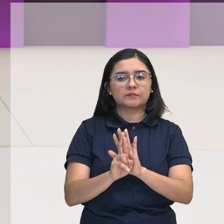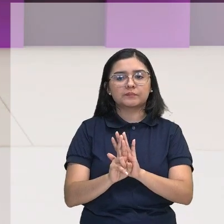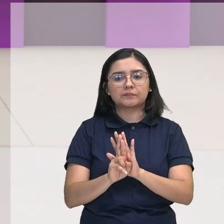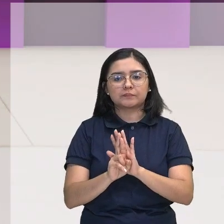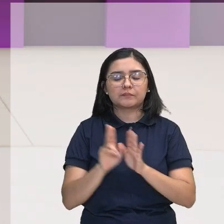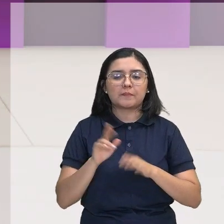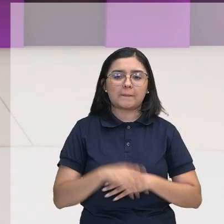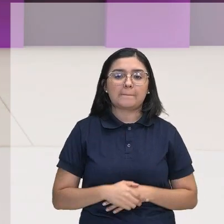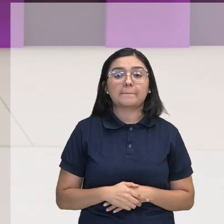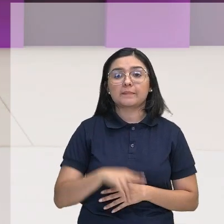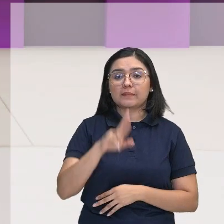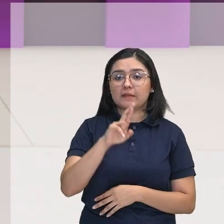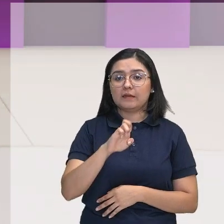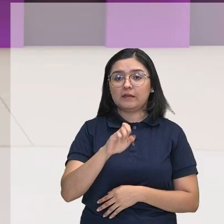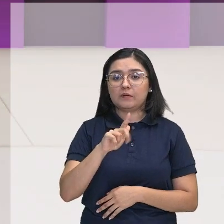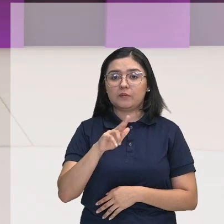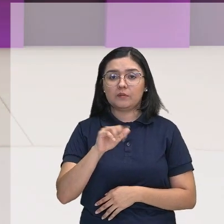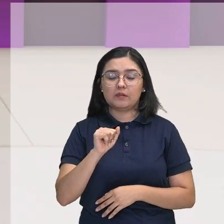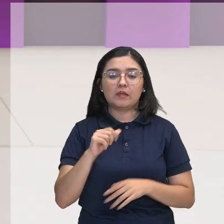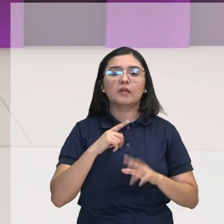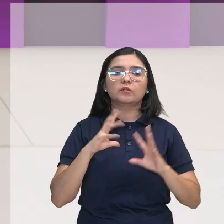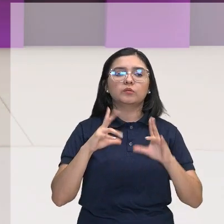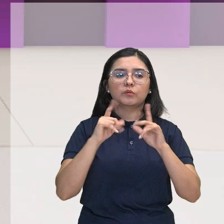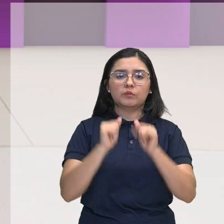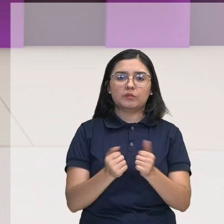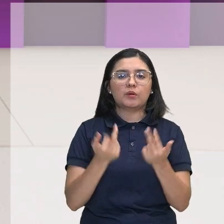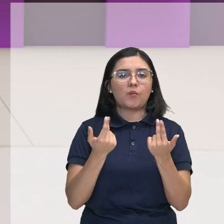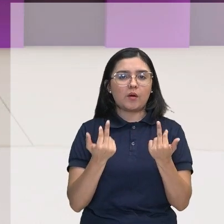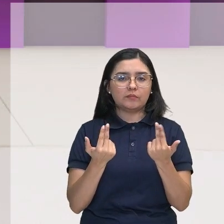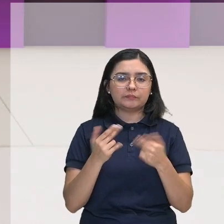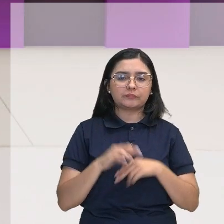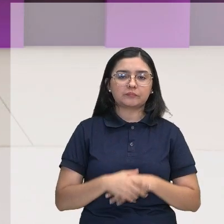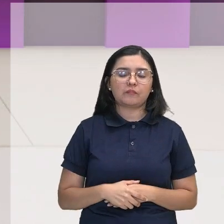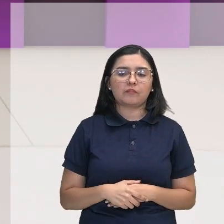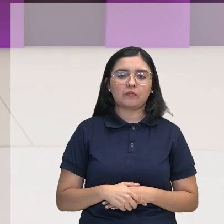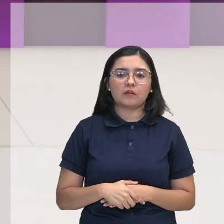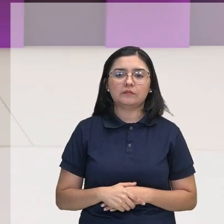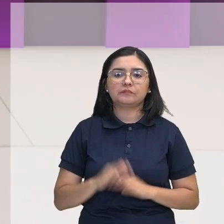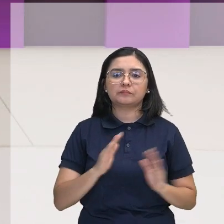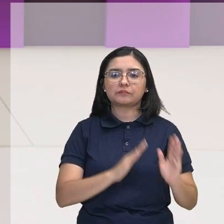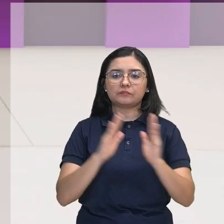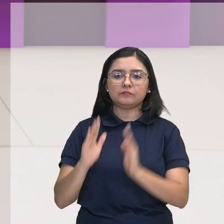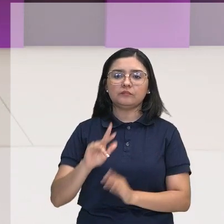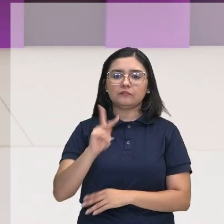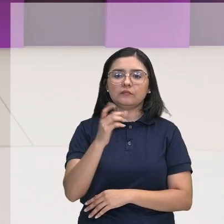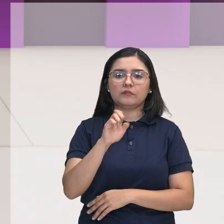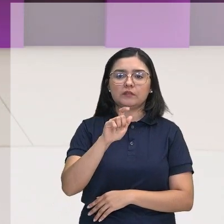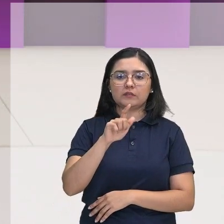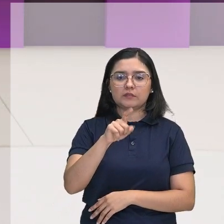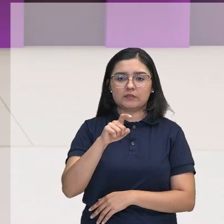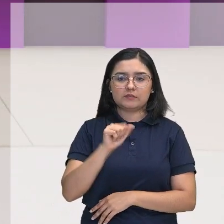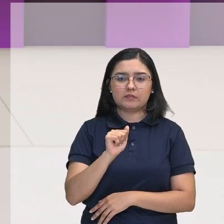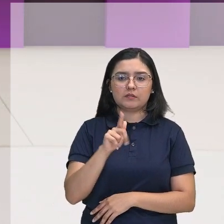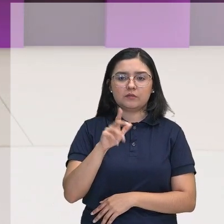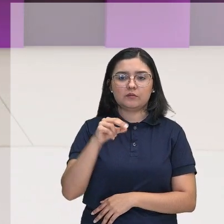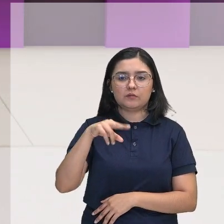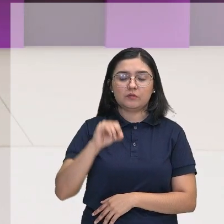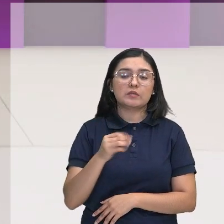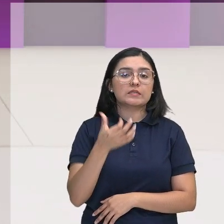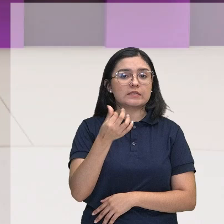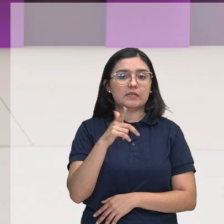pentágono regular, que são todos os seus lados de mesma medida. Temos o hexágono, 6